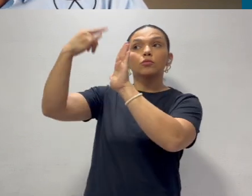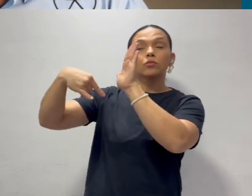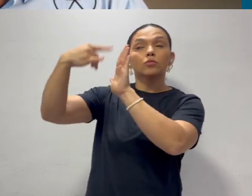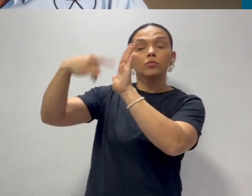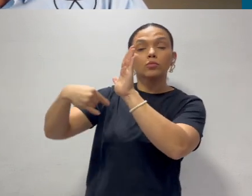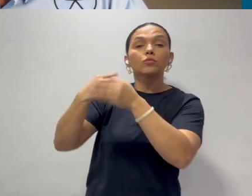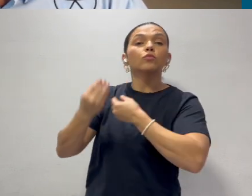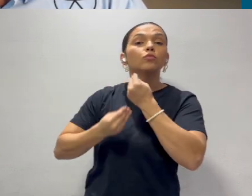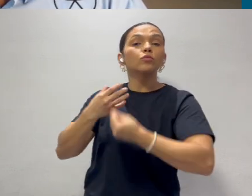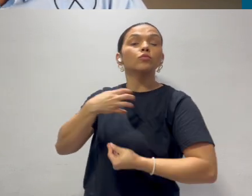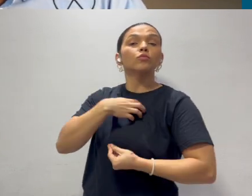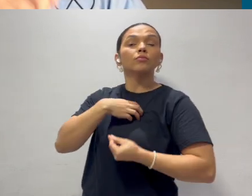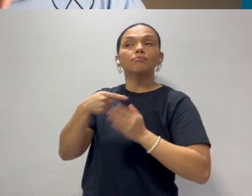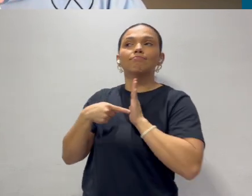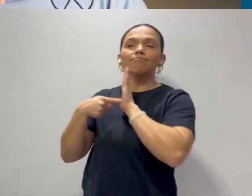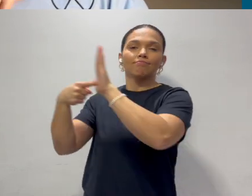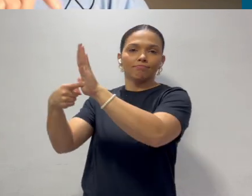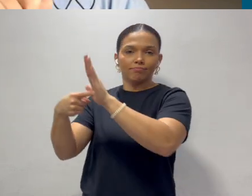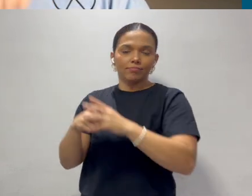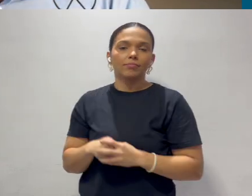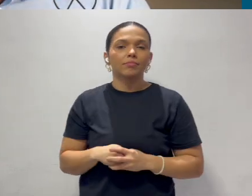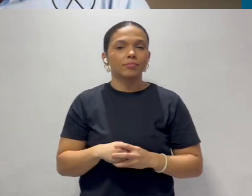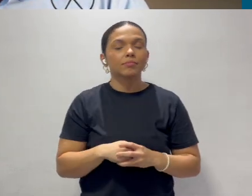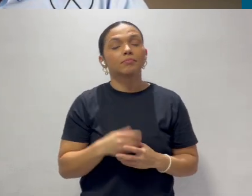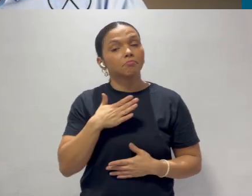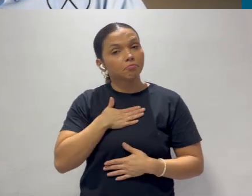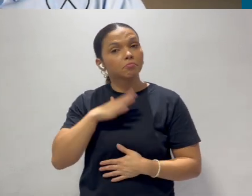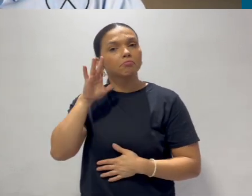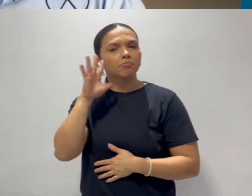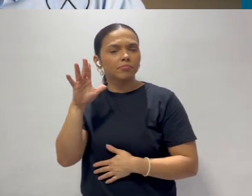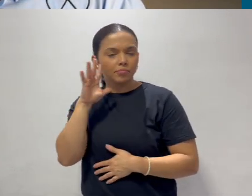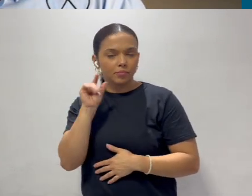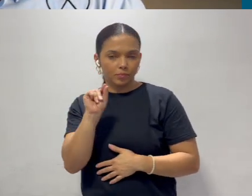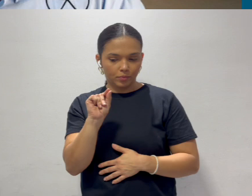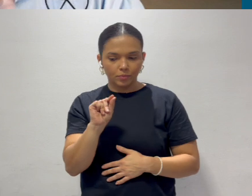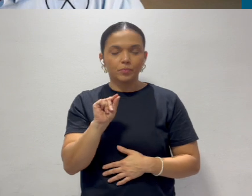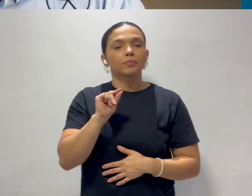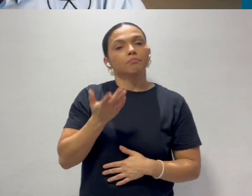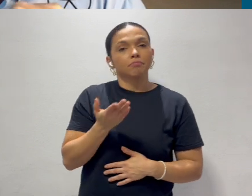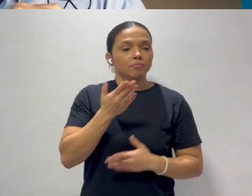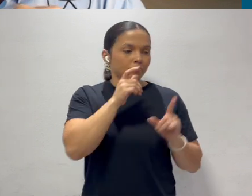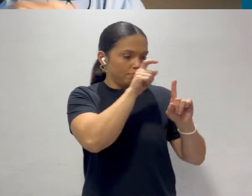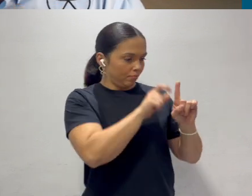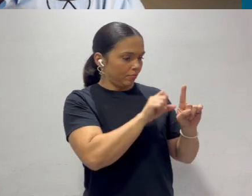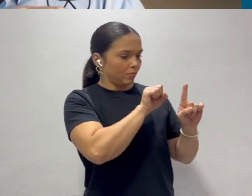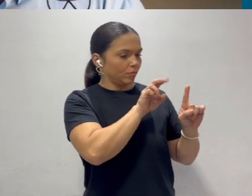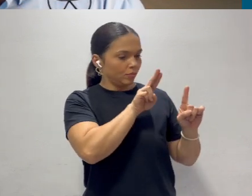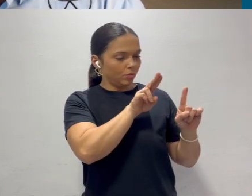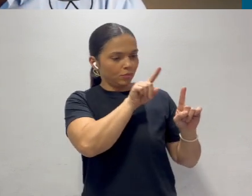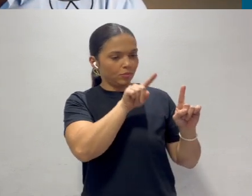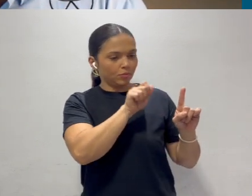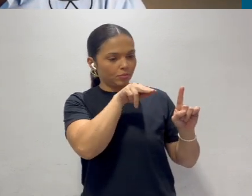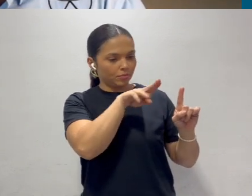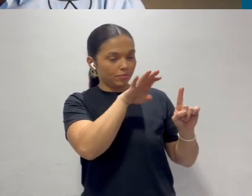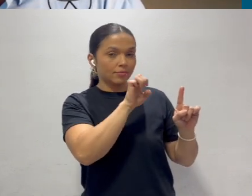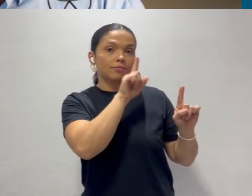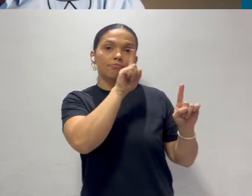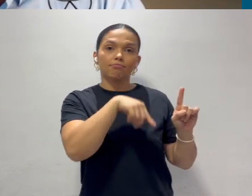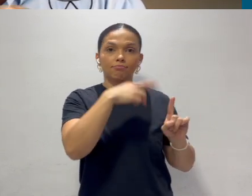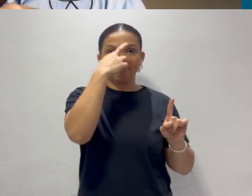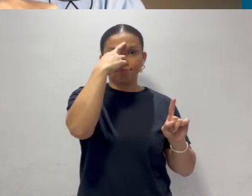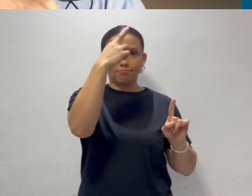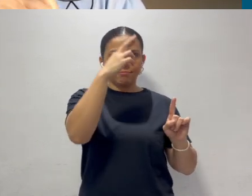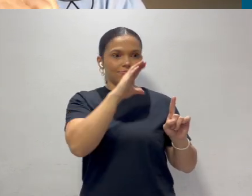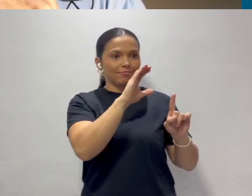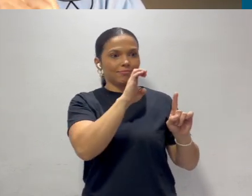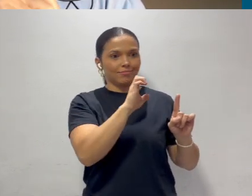como apresentar. Eu imagino, Suzane, a Suzane Maia, ela é a CEO da Aposenta PCD, uma